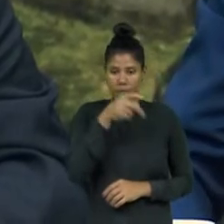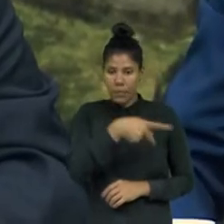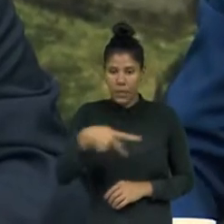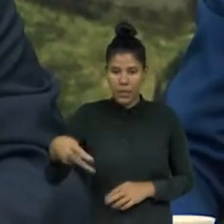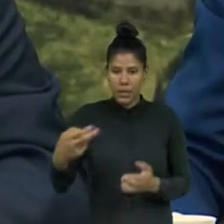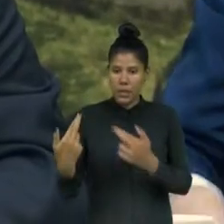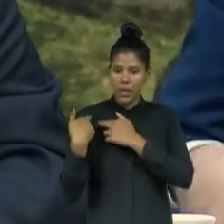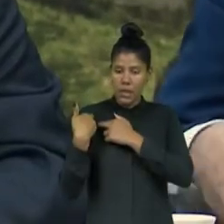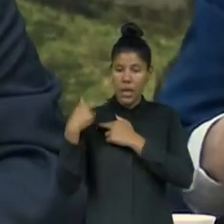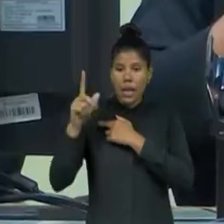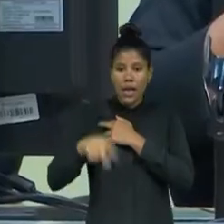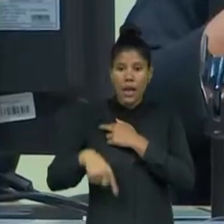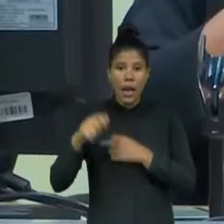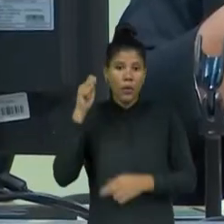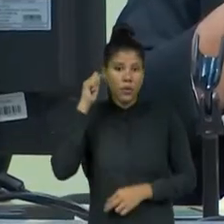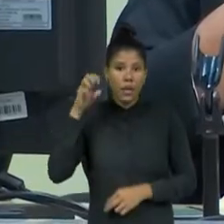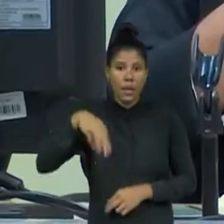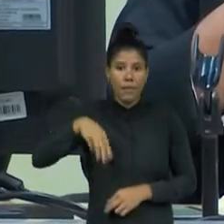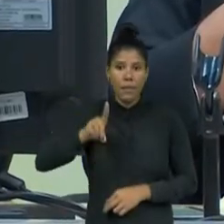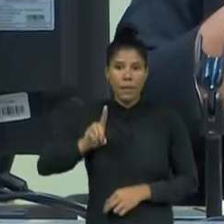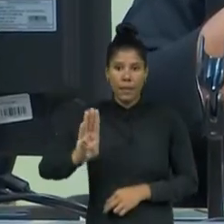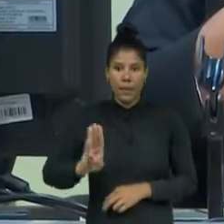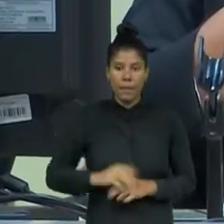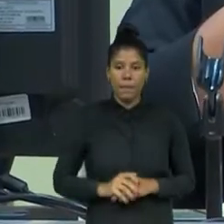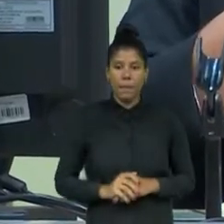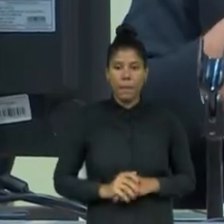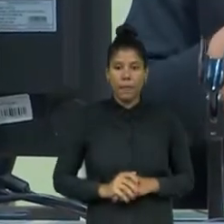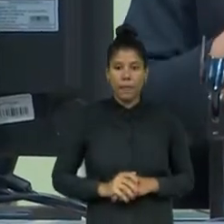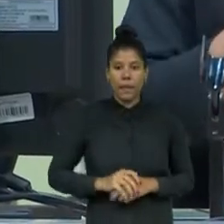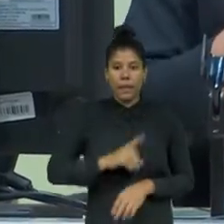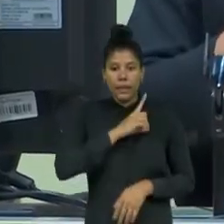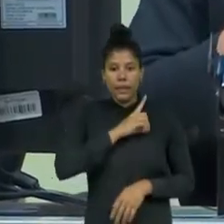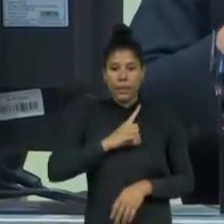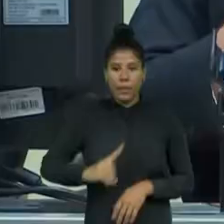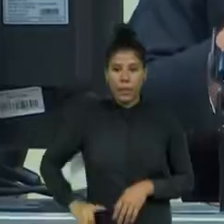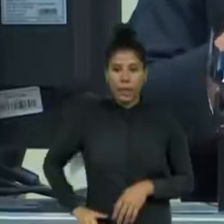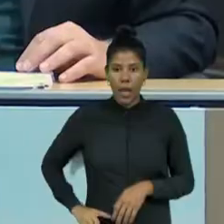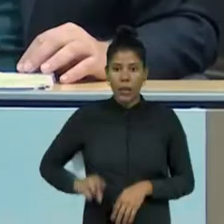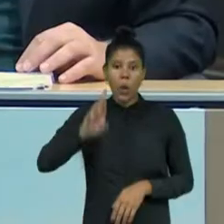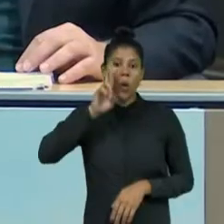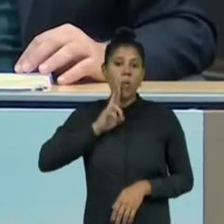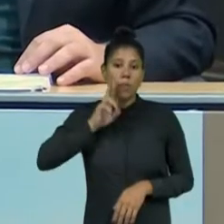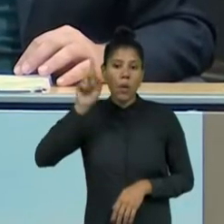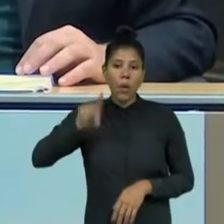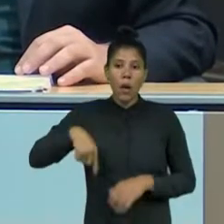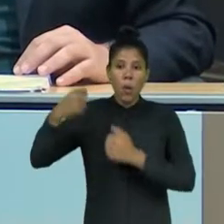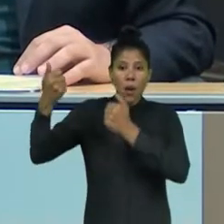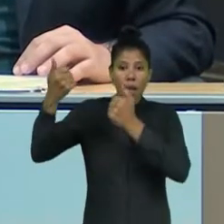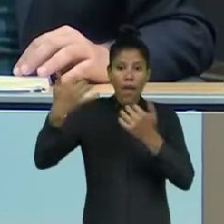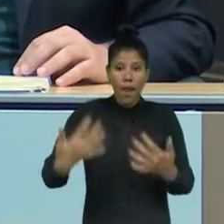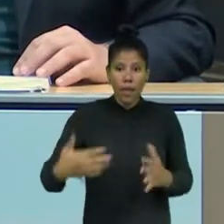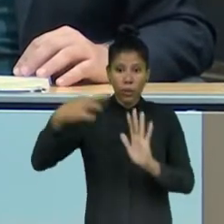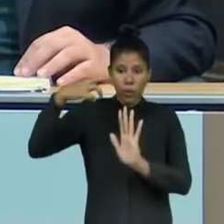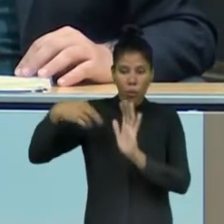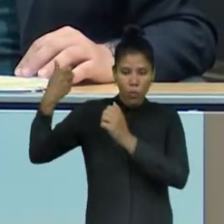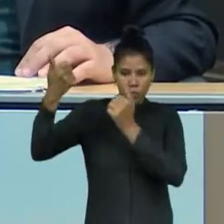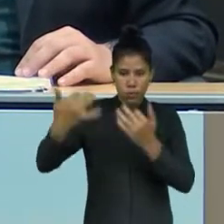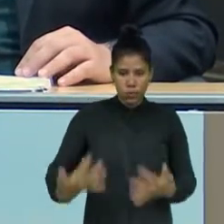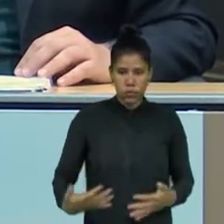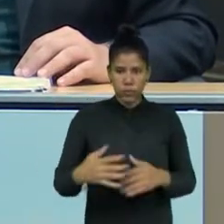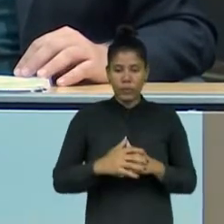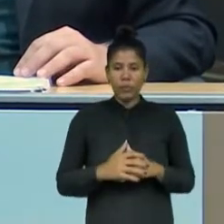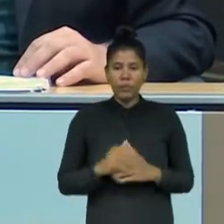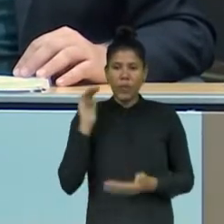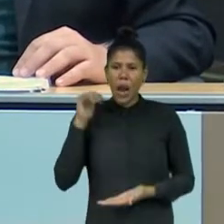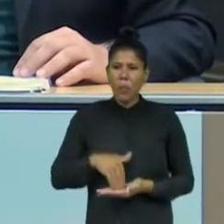Aldic Mota, MDB. O deputado Romeu Aldighieri, do PDT, é o relator geral. A última atualização do regimento interno da